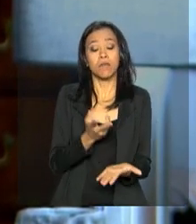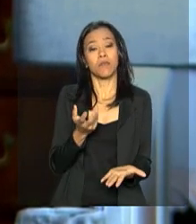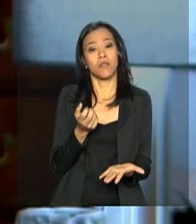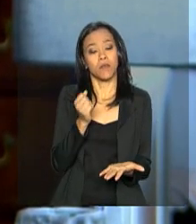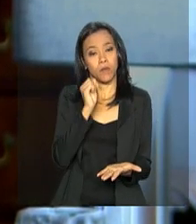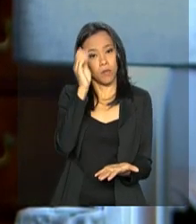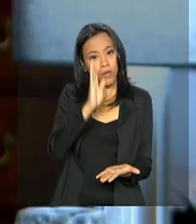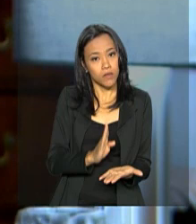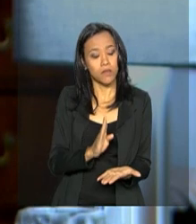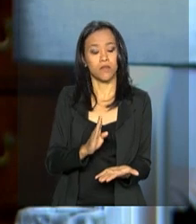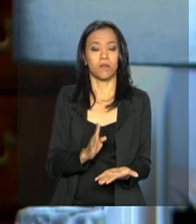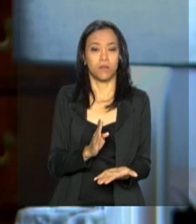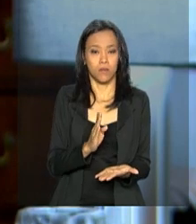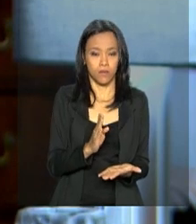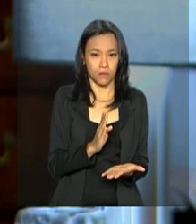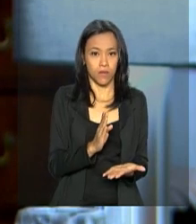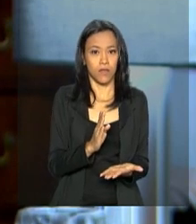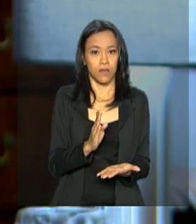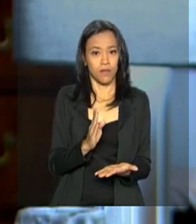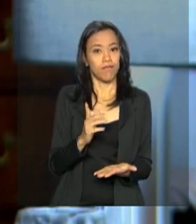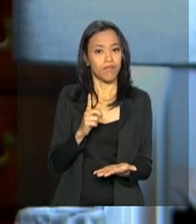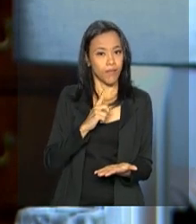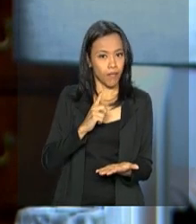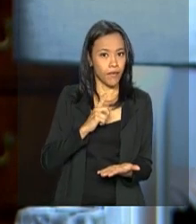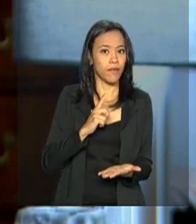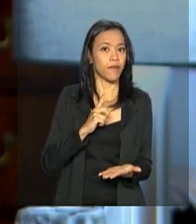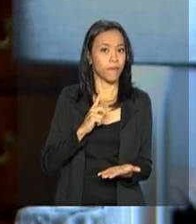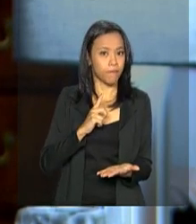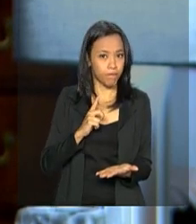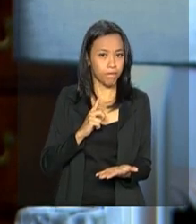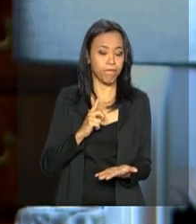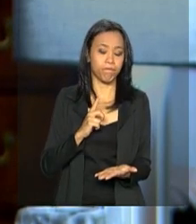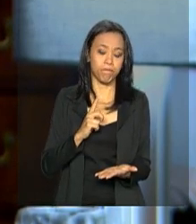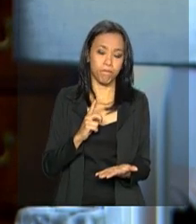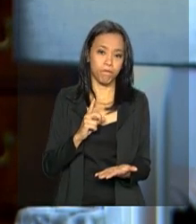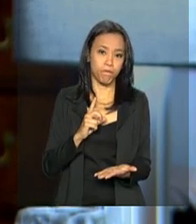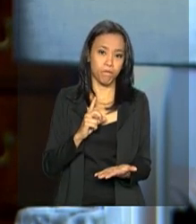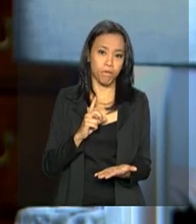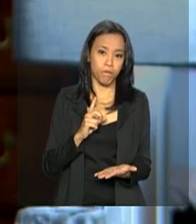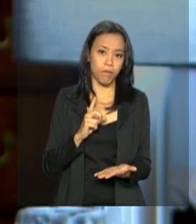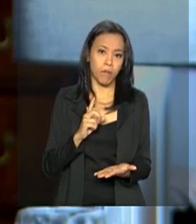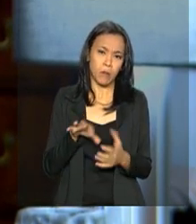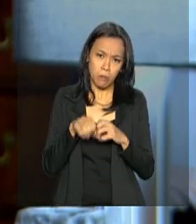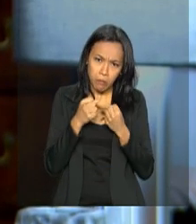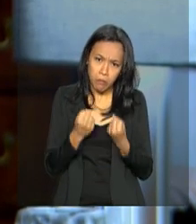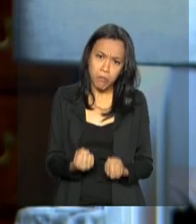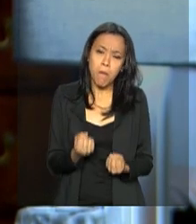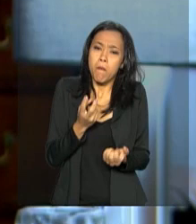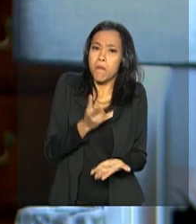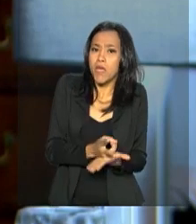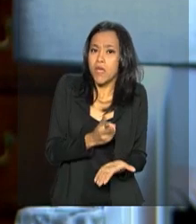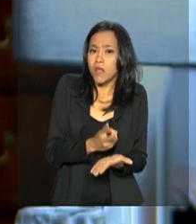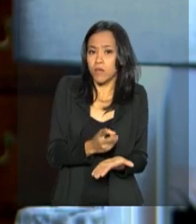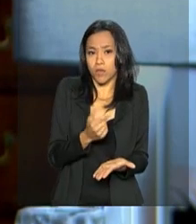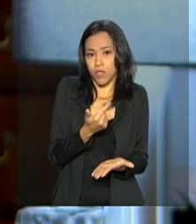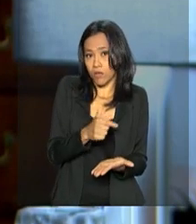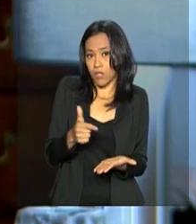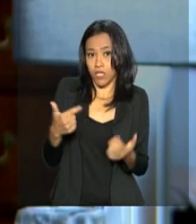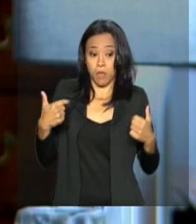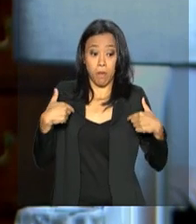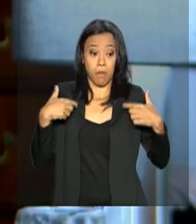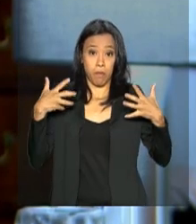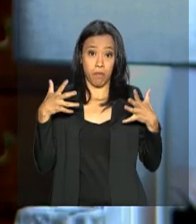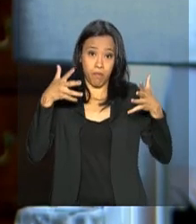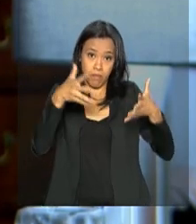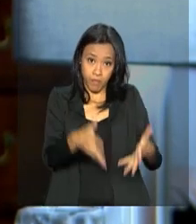brasil pesa mesmo que não esteja diretamente envolvido num